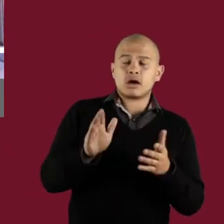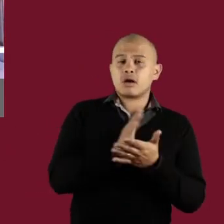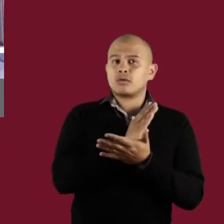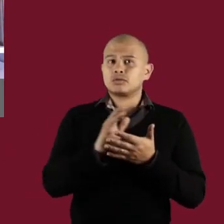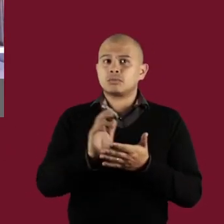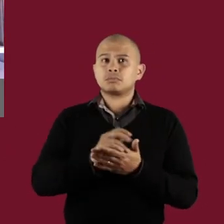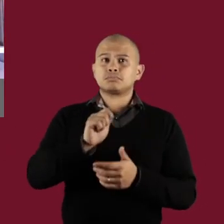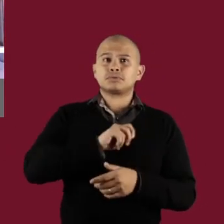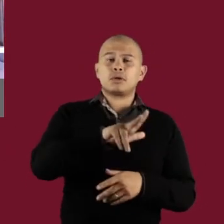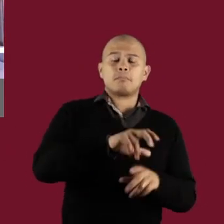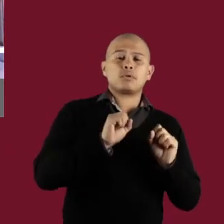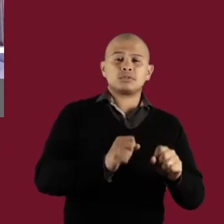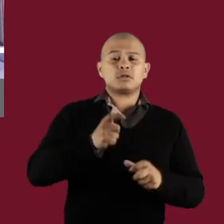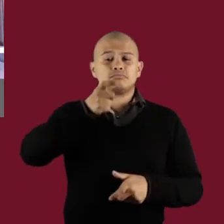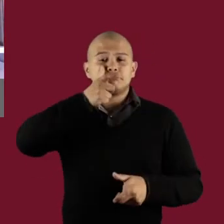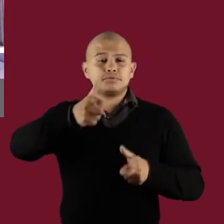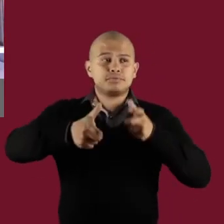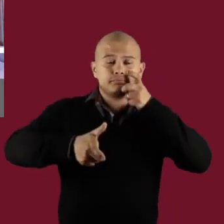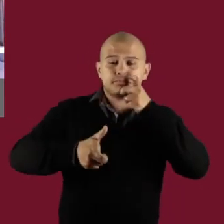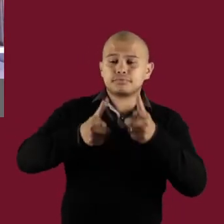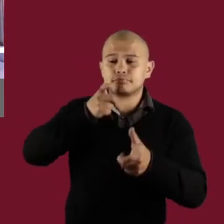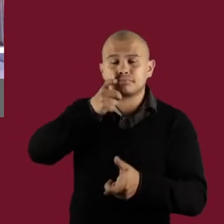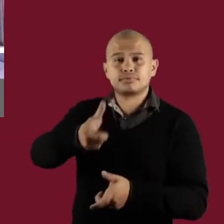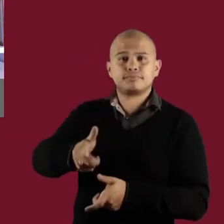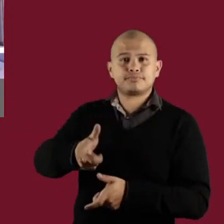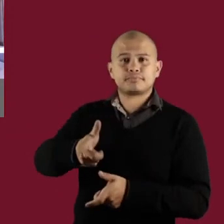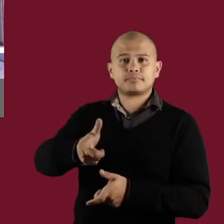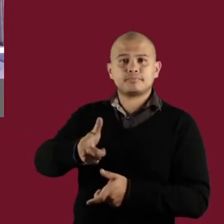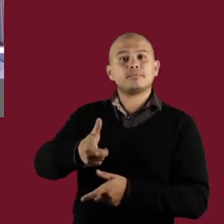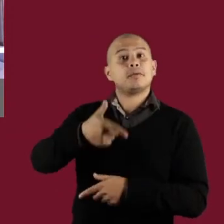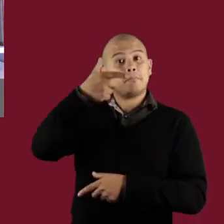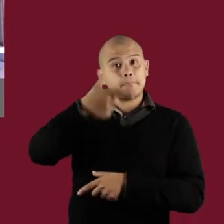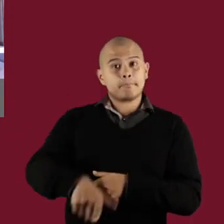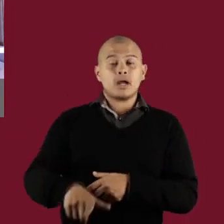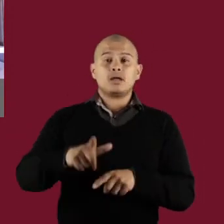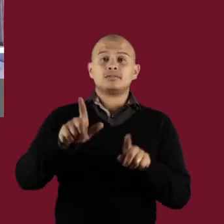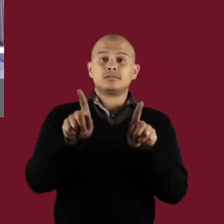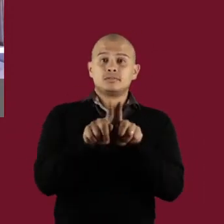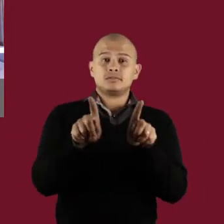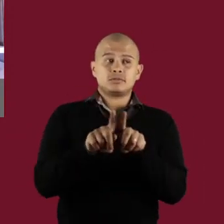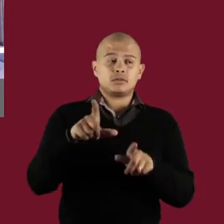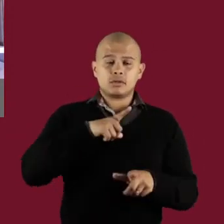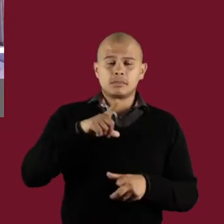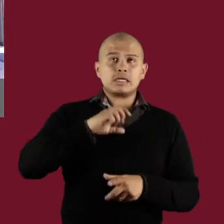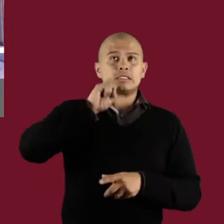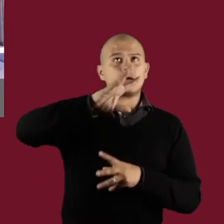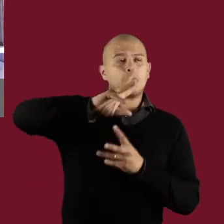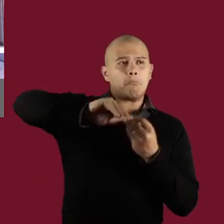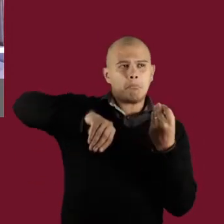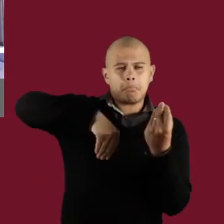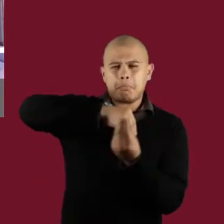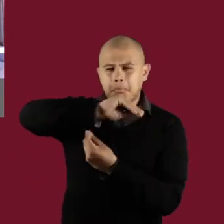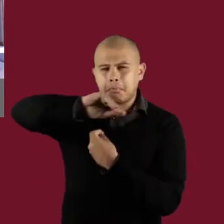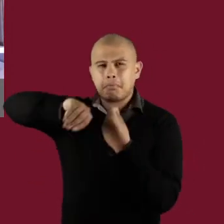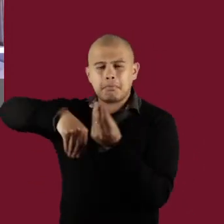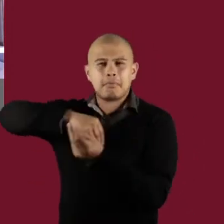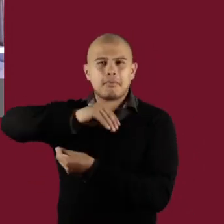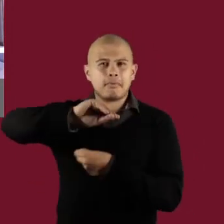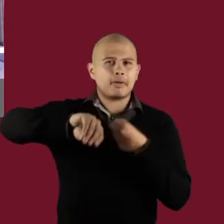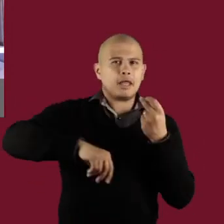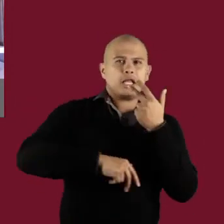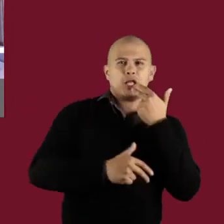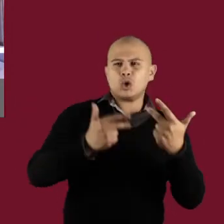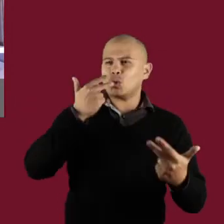algum interesse. Temos depois desta mistura, não é? De idiomas